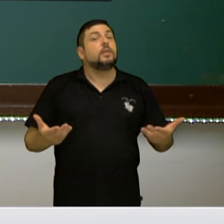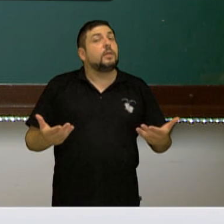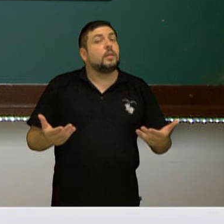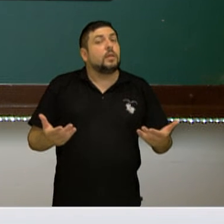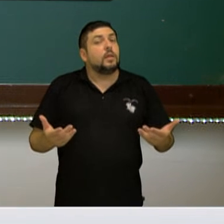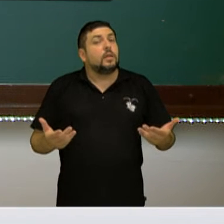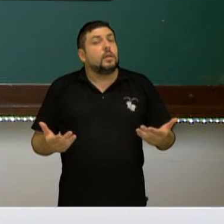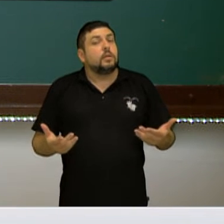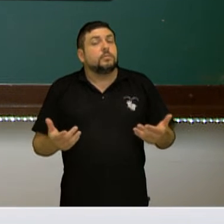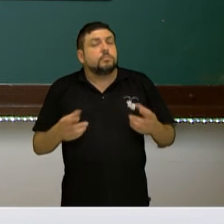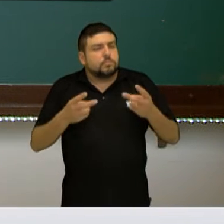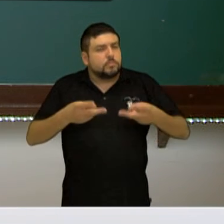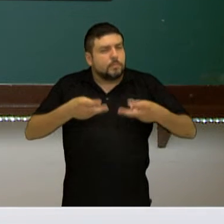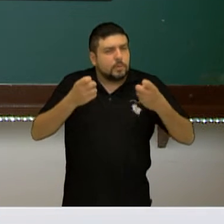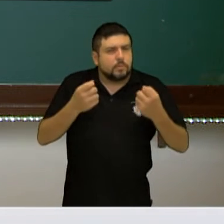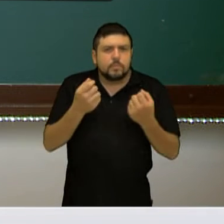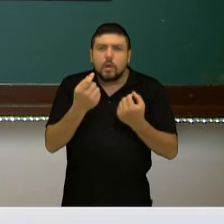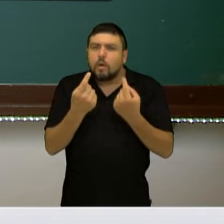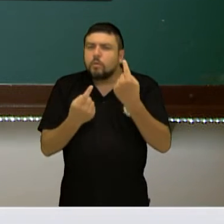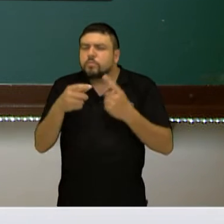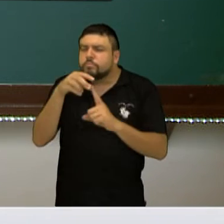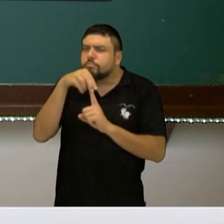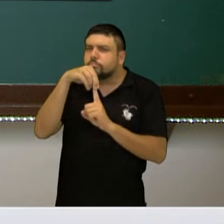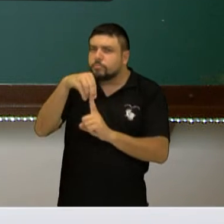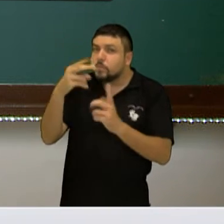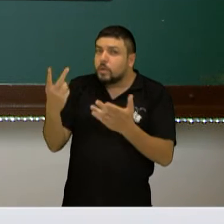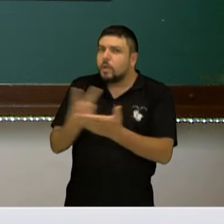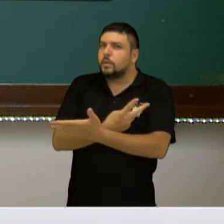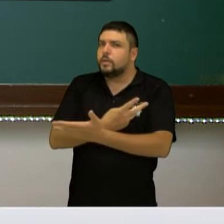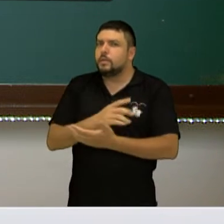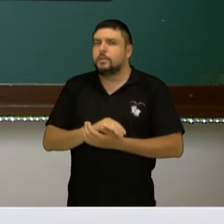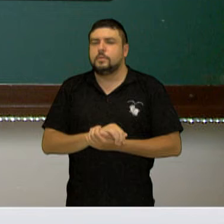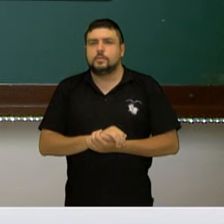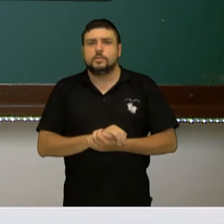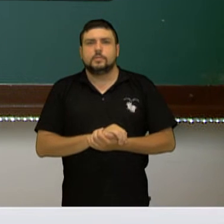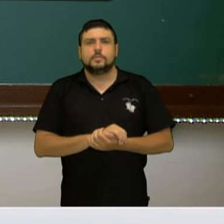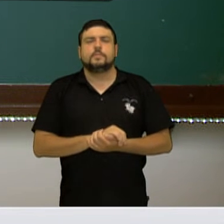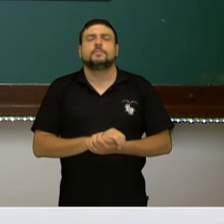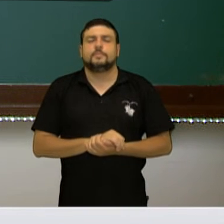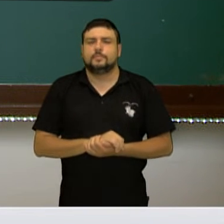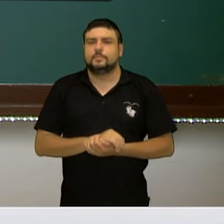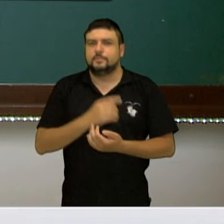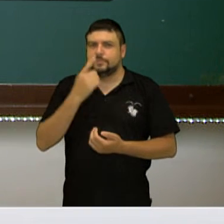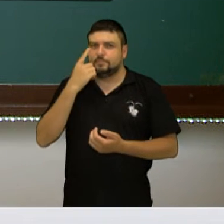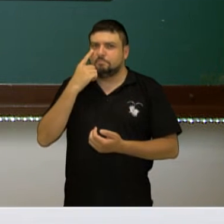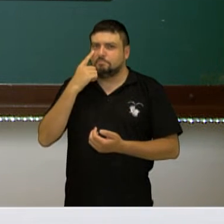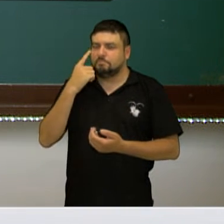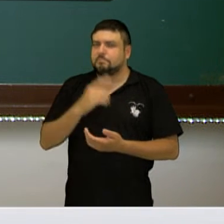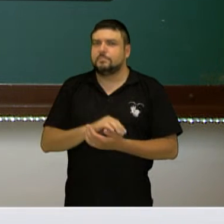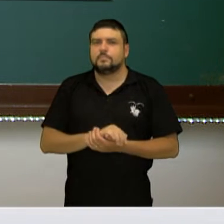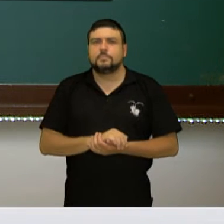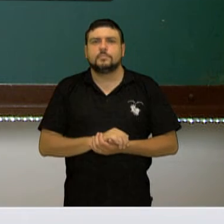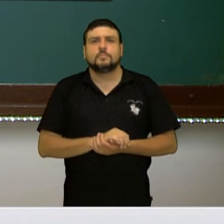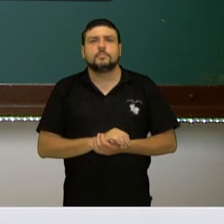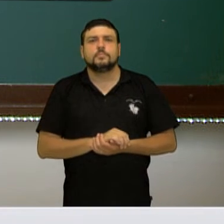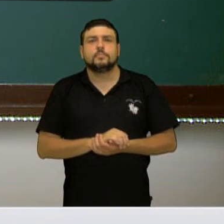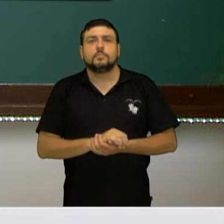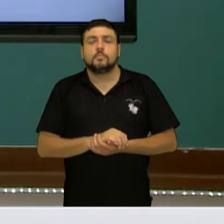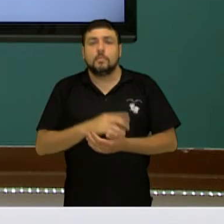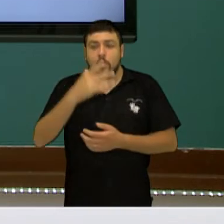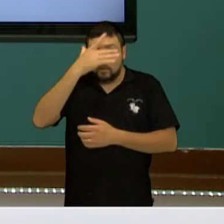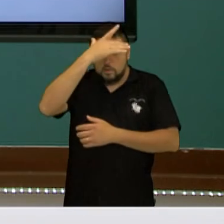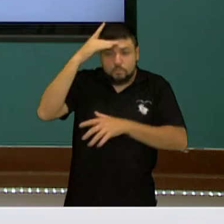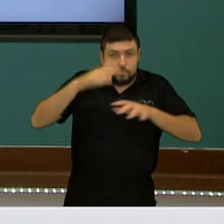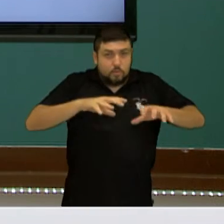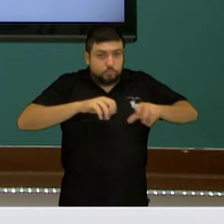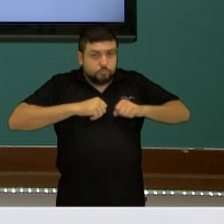Conseguiu identificar qual é a única incorreta ali? Conseguiu? Vamos ler? Então diz assim, a pessoa infectada